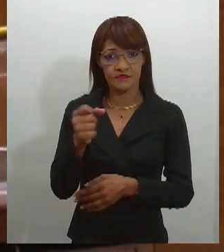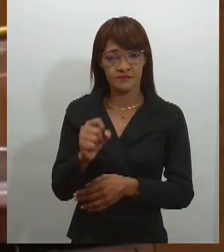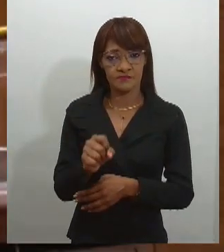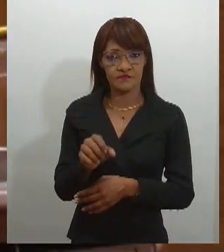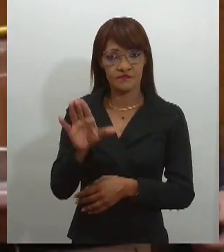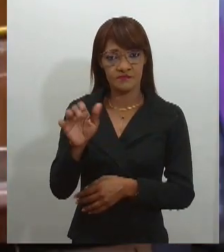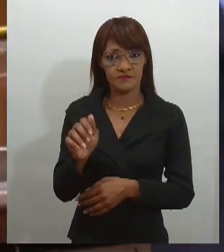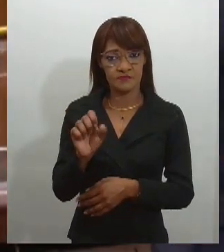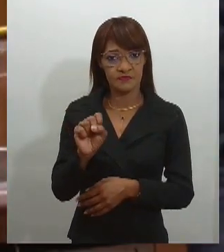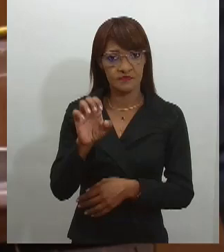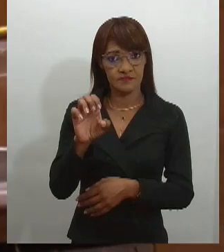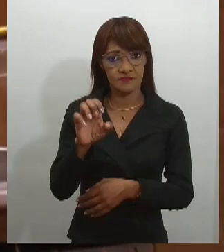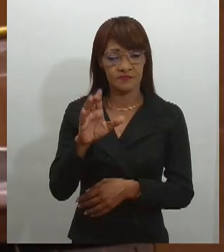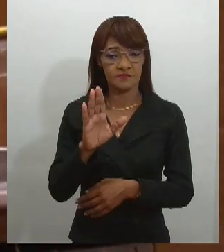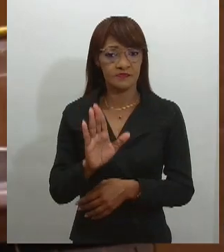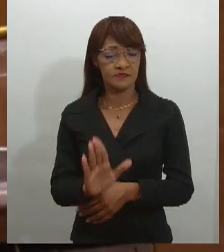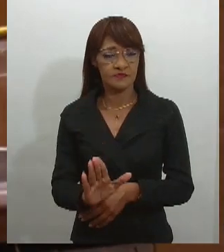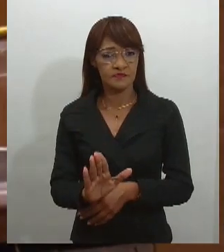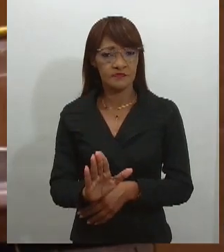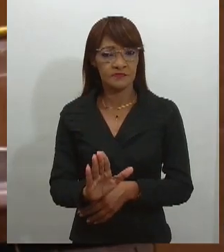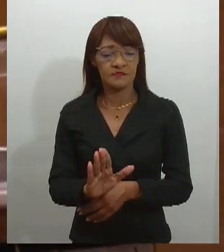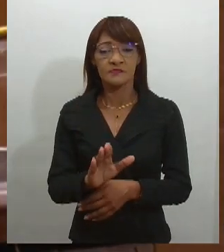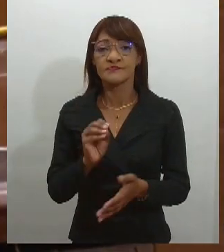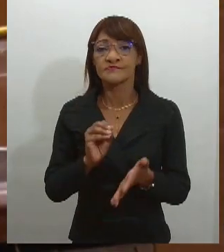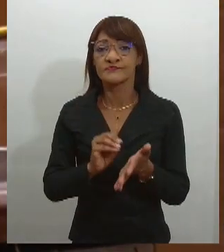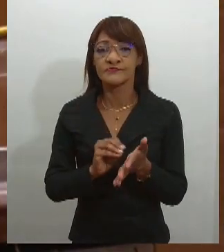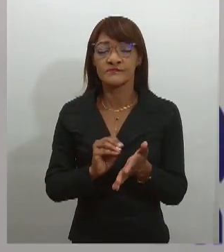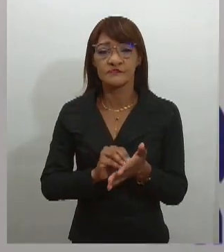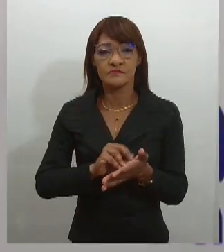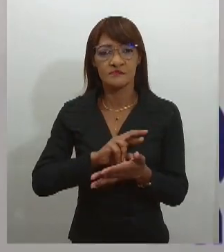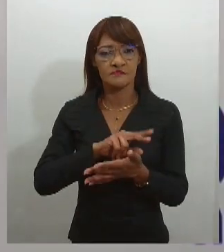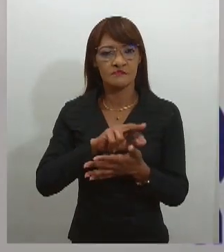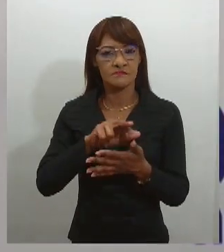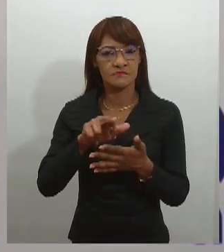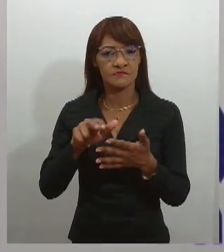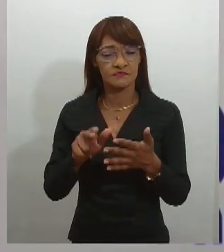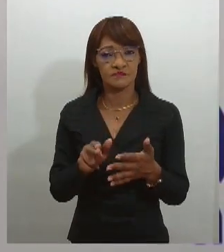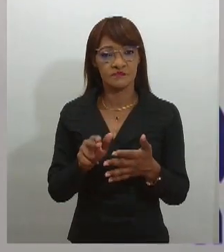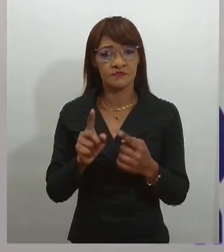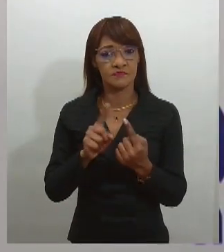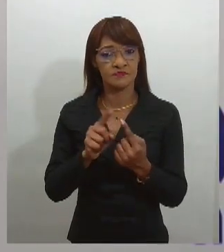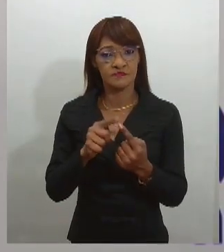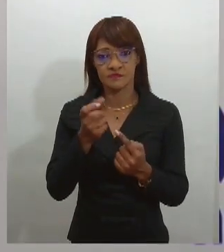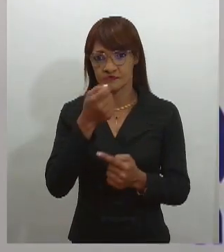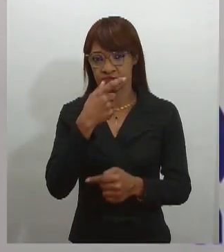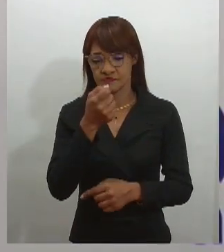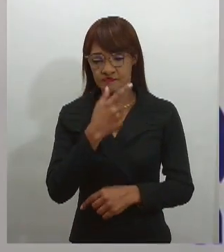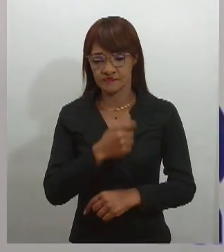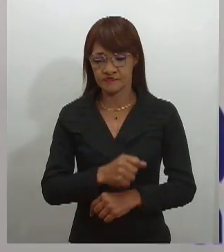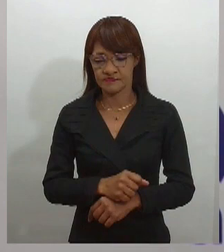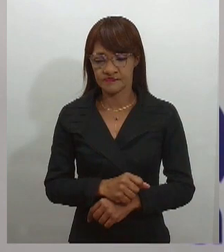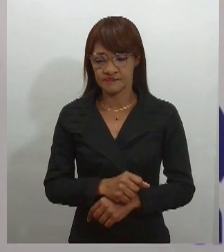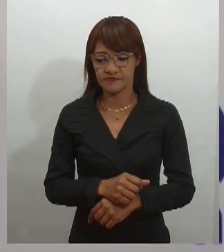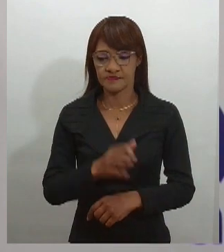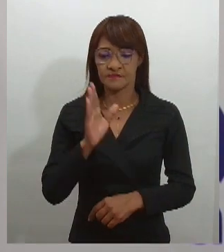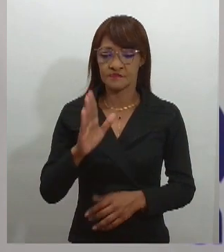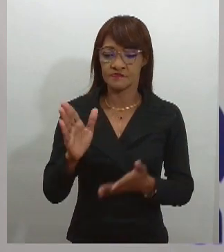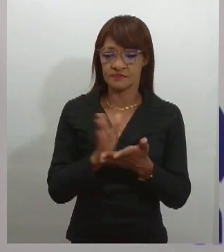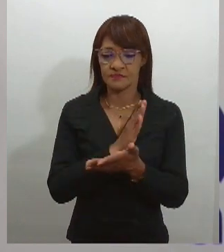estaria tendo desabastecimento de alguns medicamentos. A gente recebeu até algumas campanhas, né, de